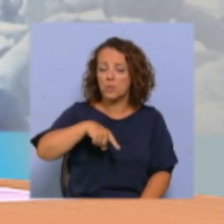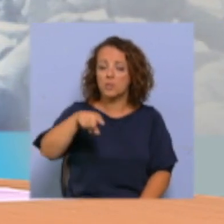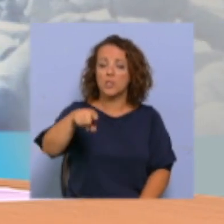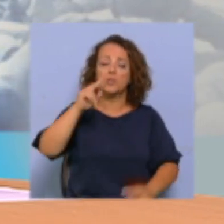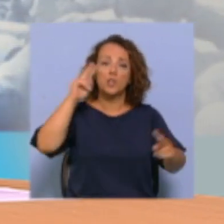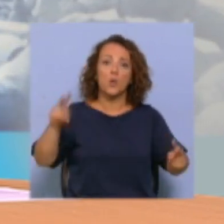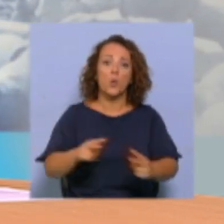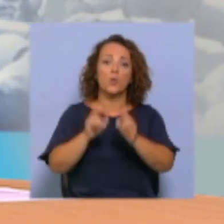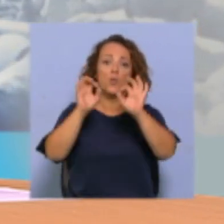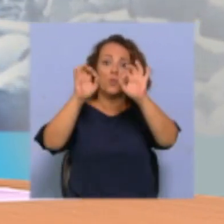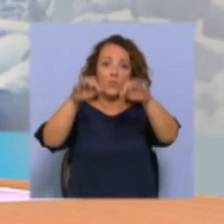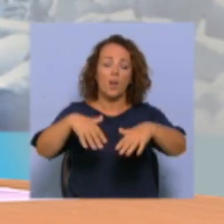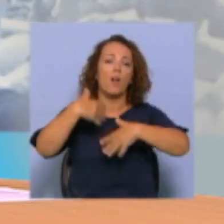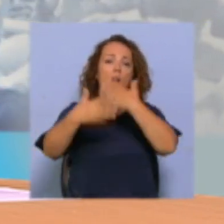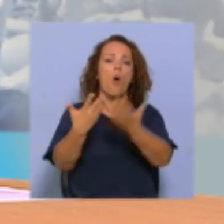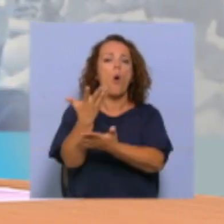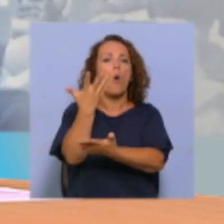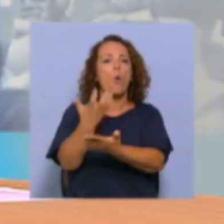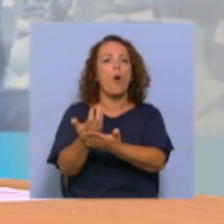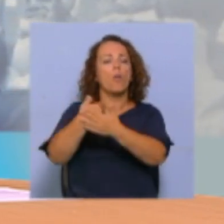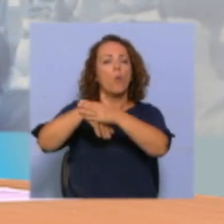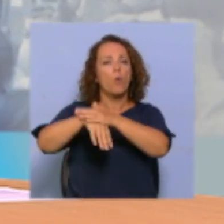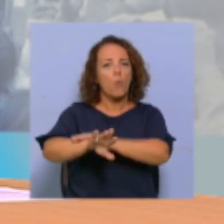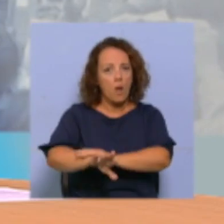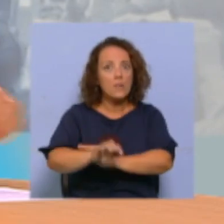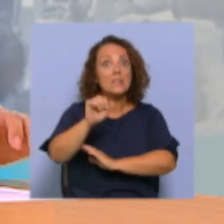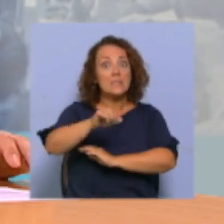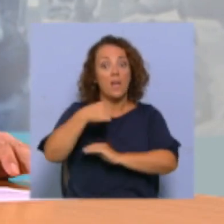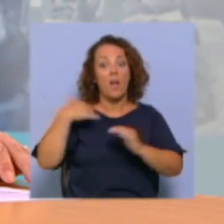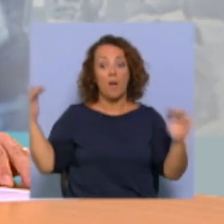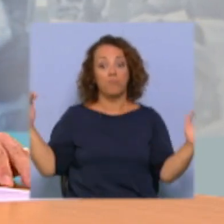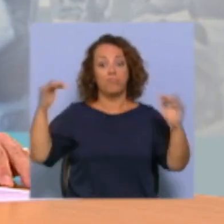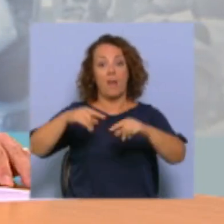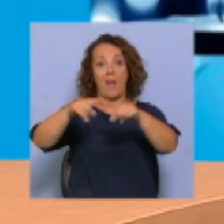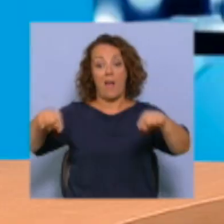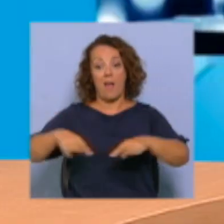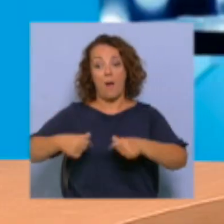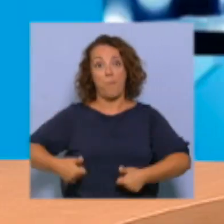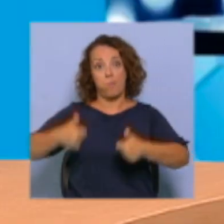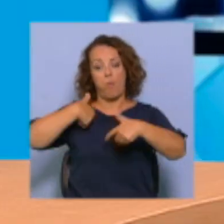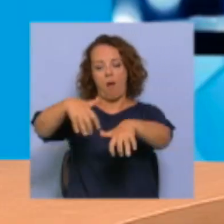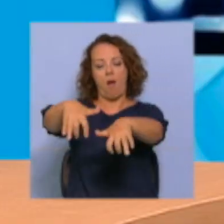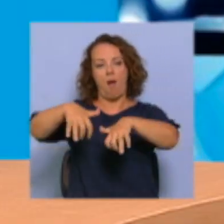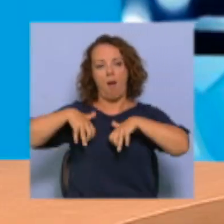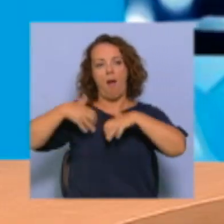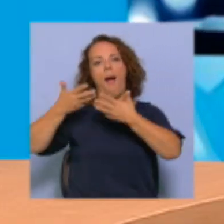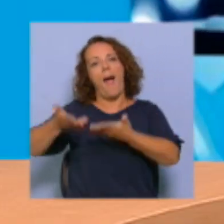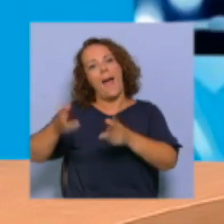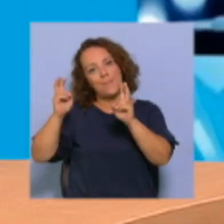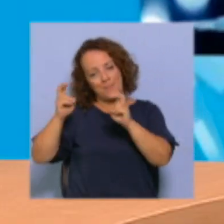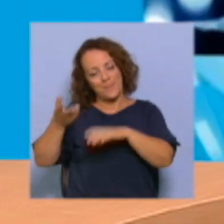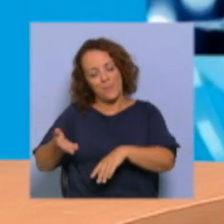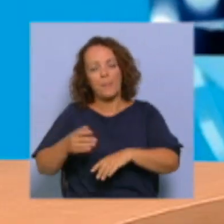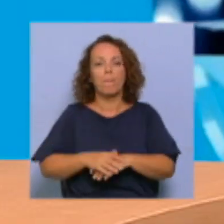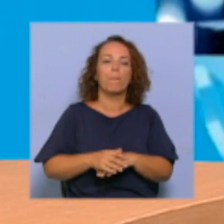talvez espreitar o que se passou na sala do lado. Sim, até porque quando vem à sala grande podemos estar todos, não é? Portanto, vamos ter esse momento. E também tenho a sensação, quando as pessoas